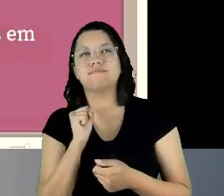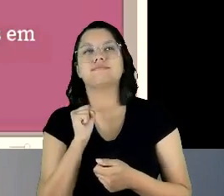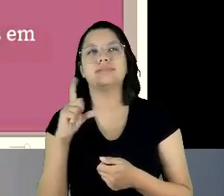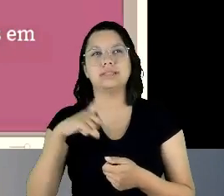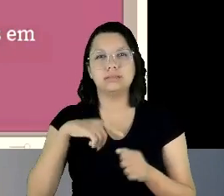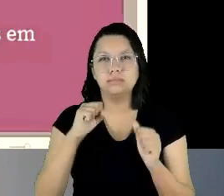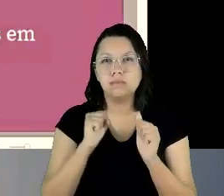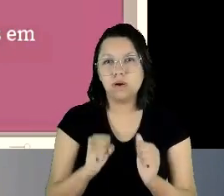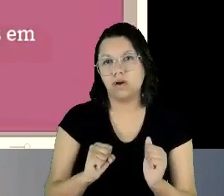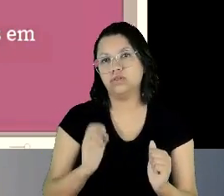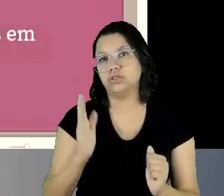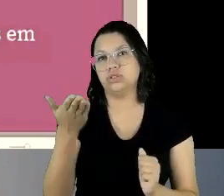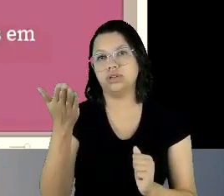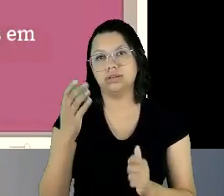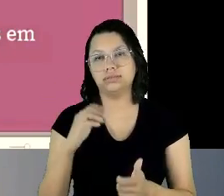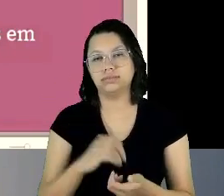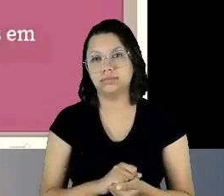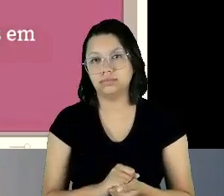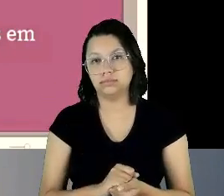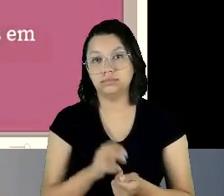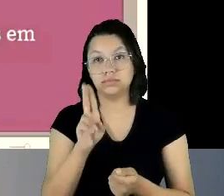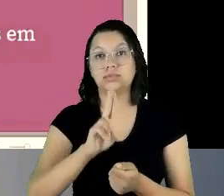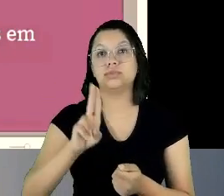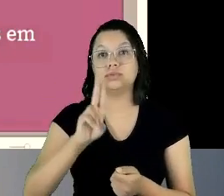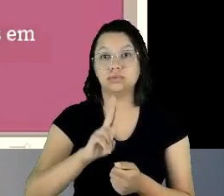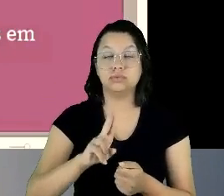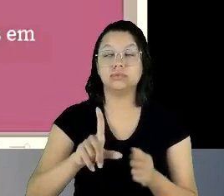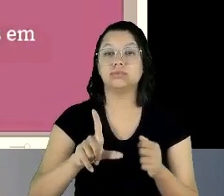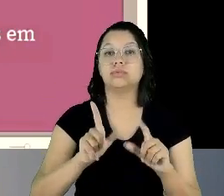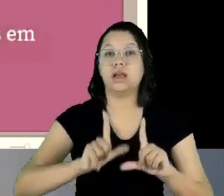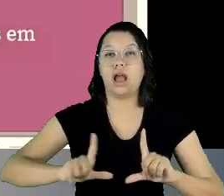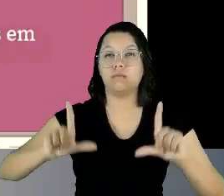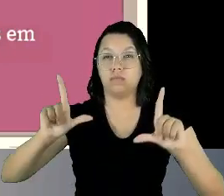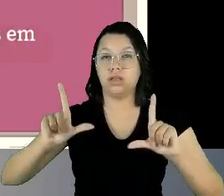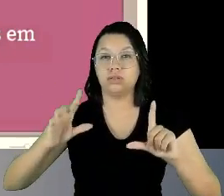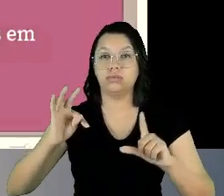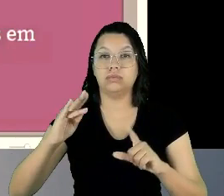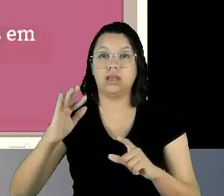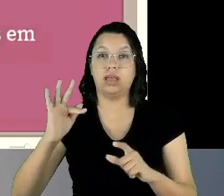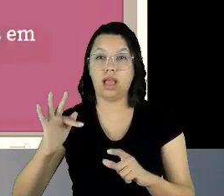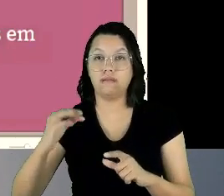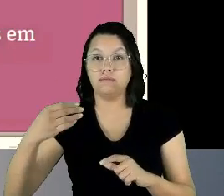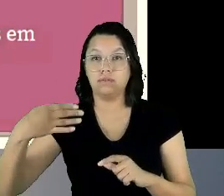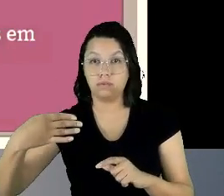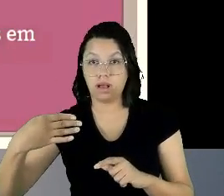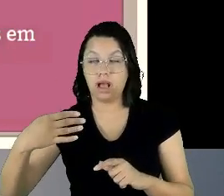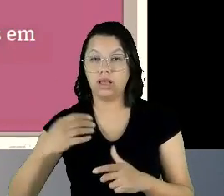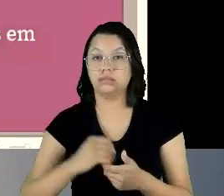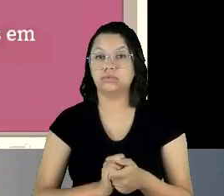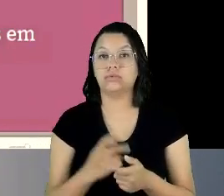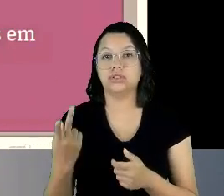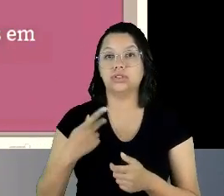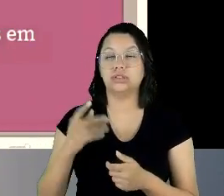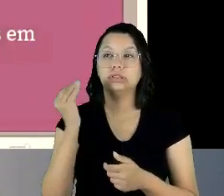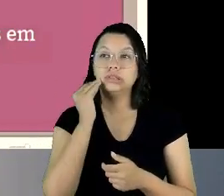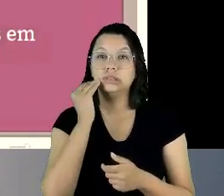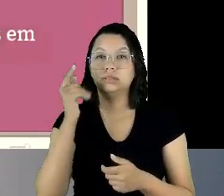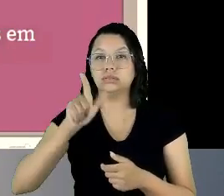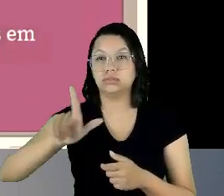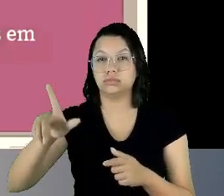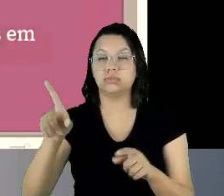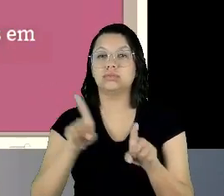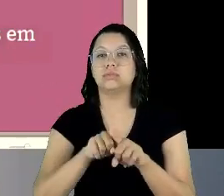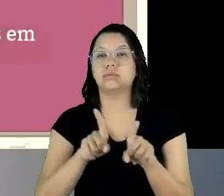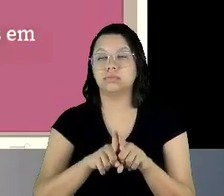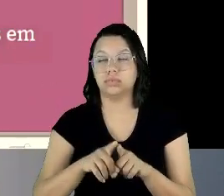uma possibilidade já de replicação da página no TRF4, a gente está tentando em outros